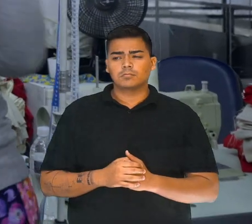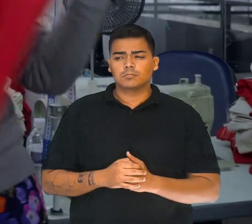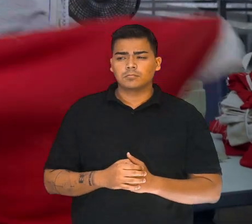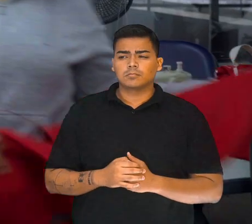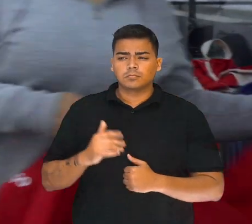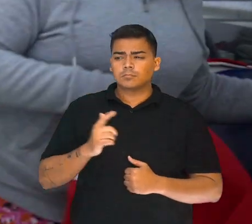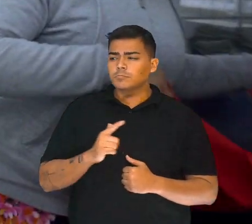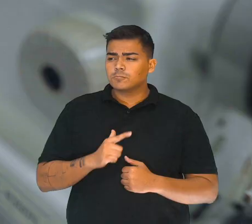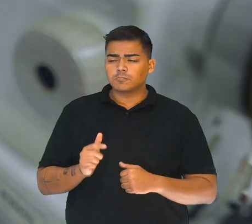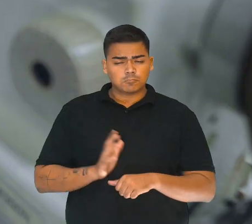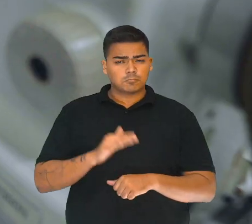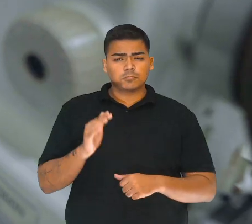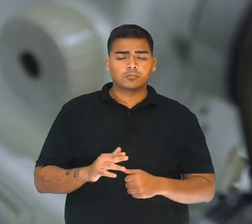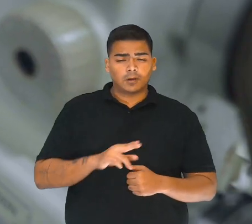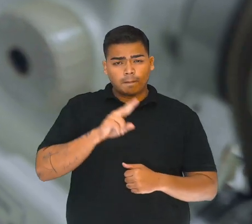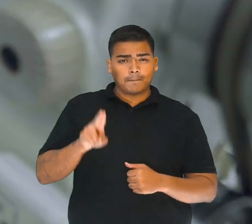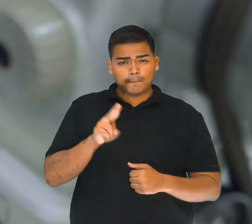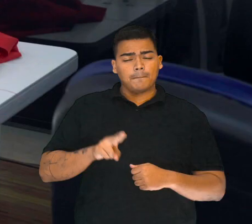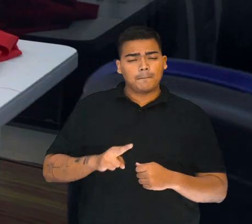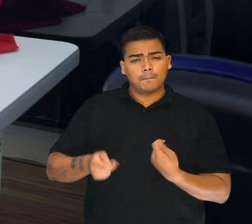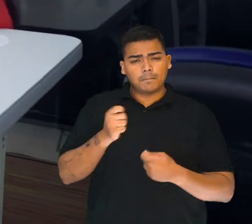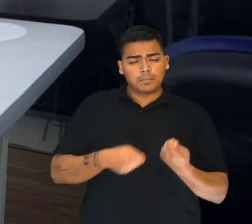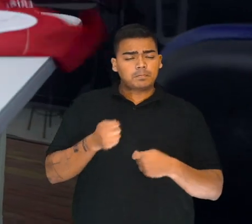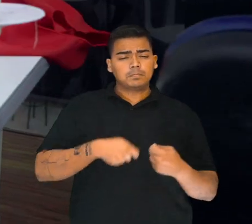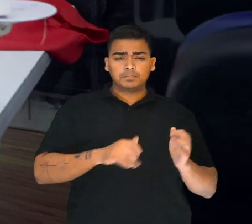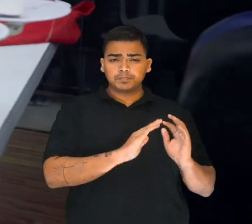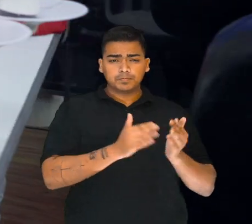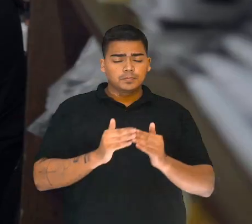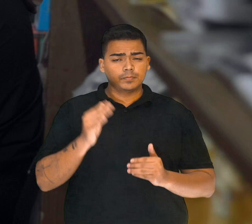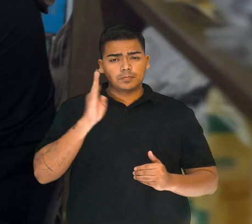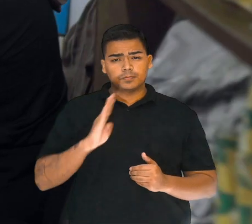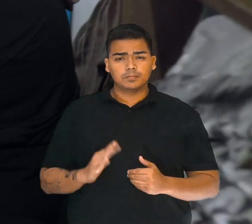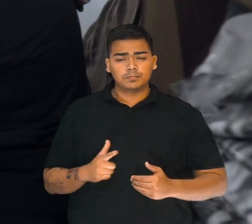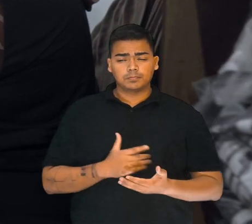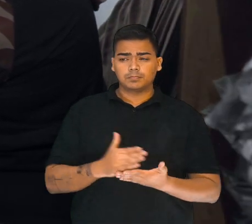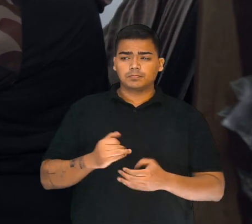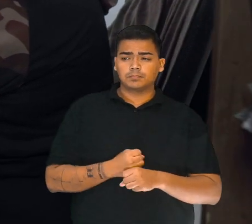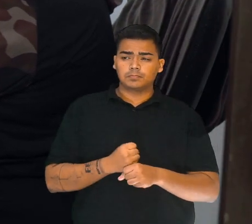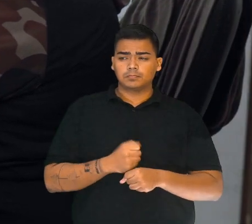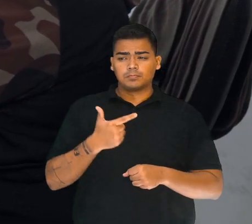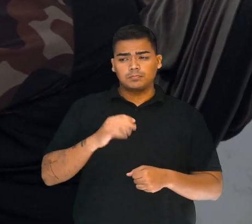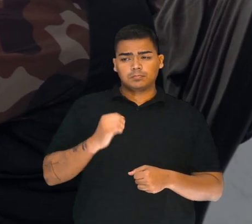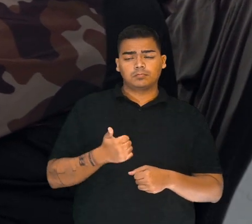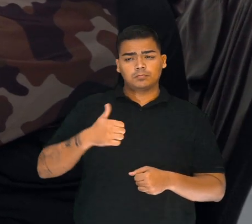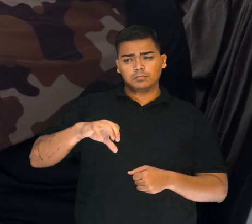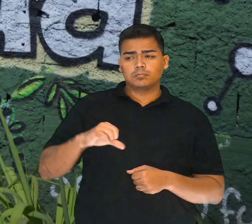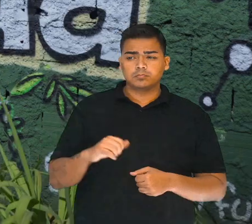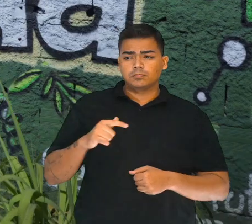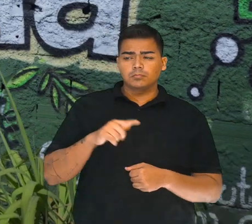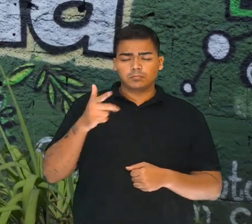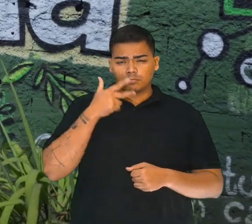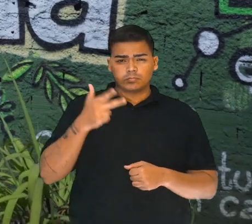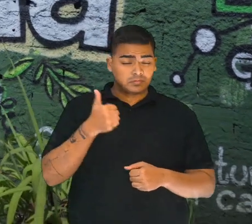O G10 Favelas, o maior hub de aglomerado de negócios de favela do Brasil, que surgiu no final de 2019 a partir de uma pesquisa